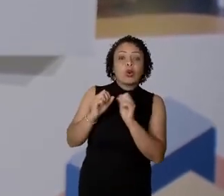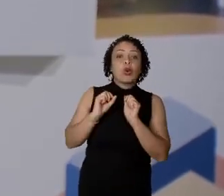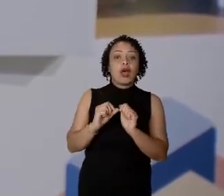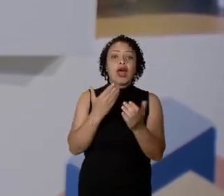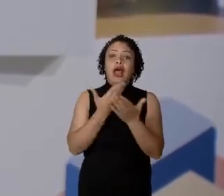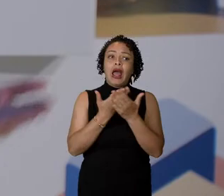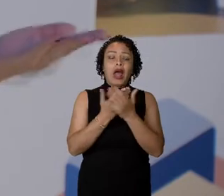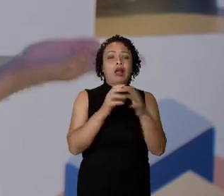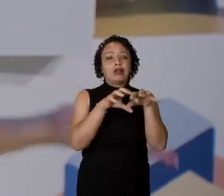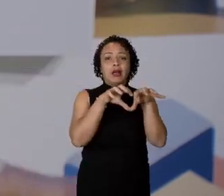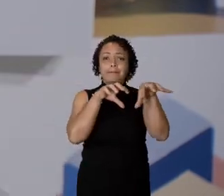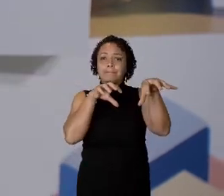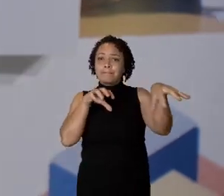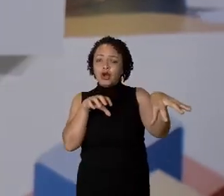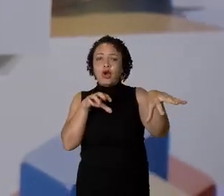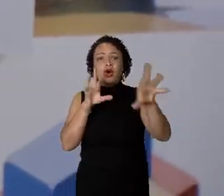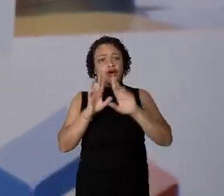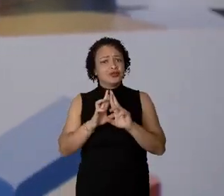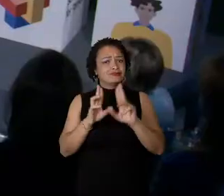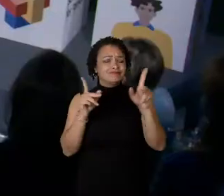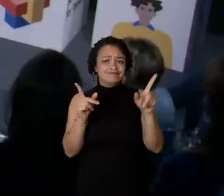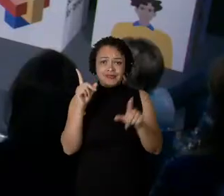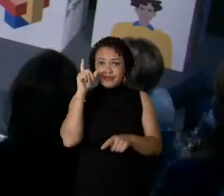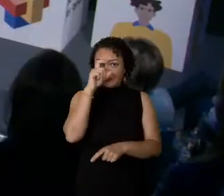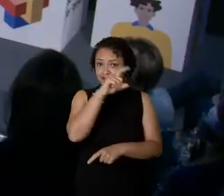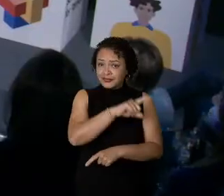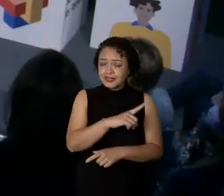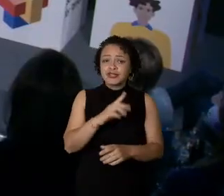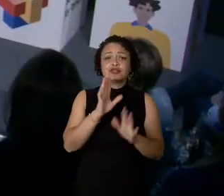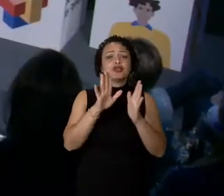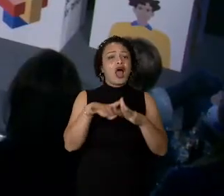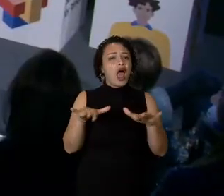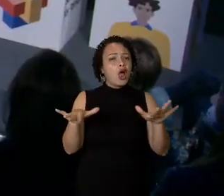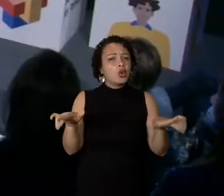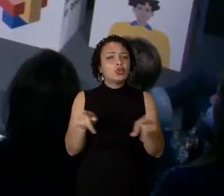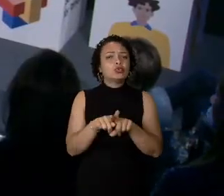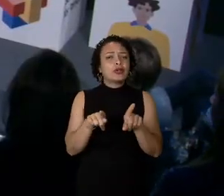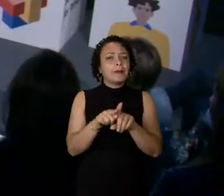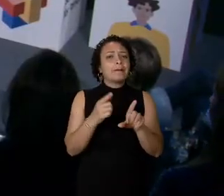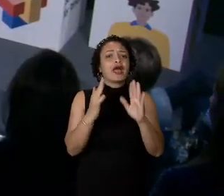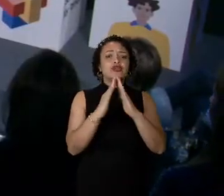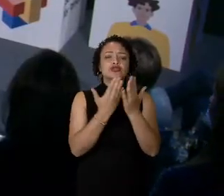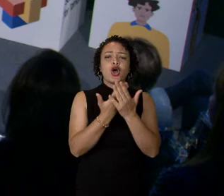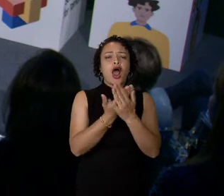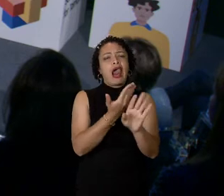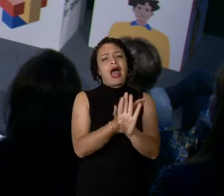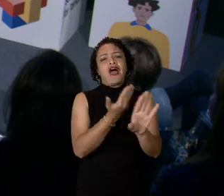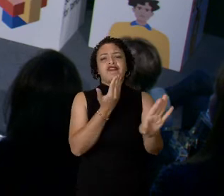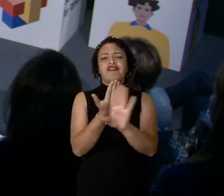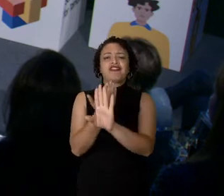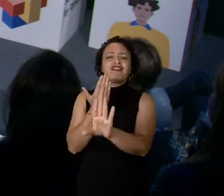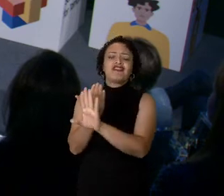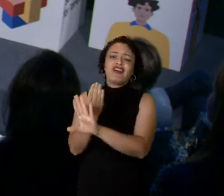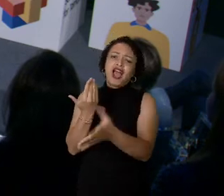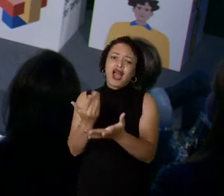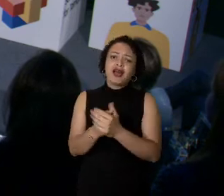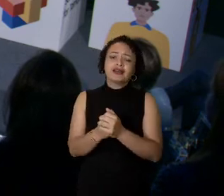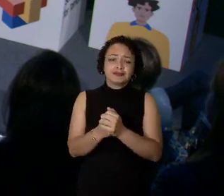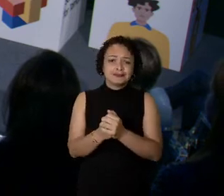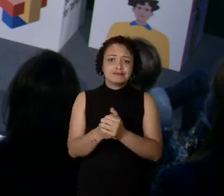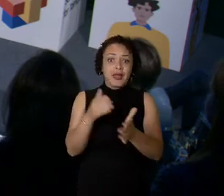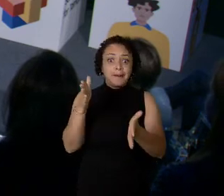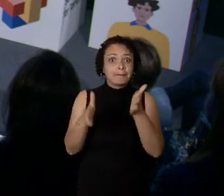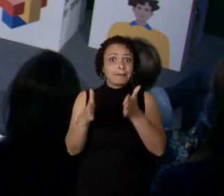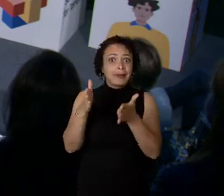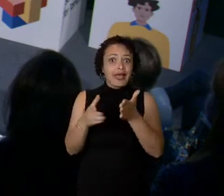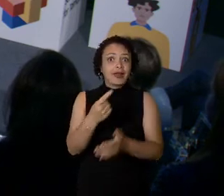ensino híbrido, e que difícil foi para os estudantes ficarem afastados das escolas, nessa época de ensino médio, que é uma